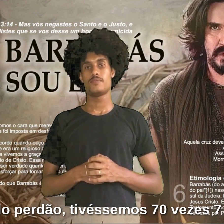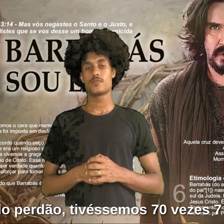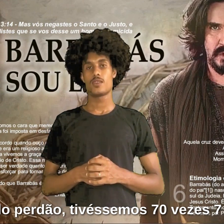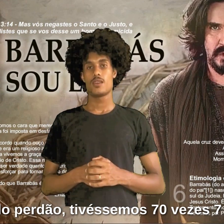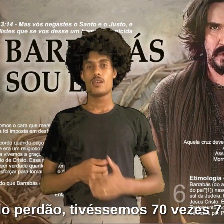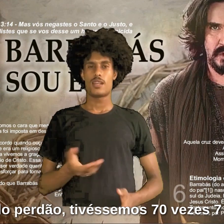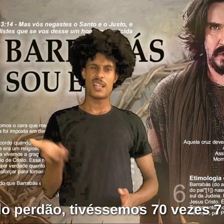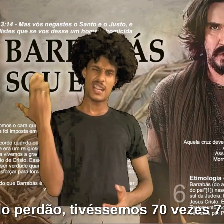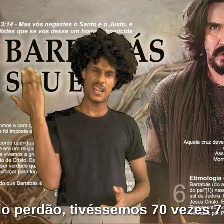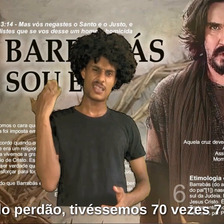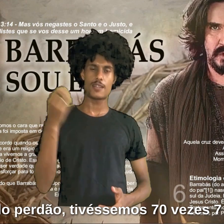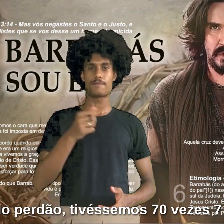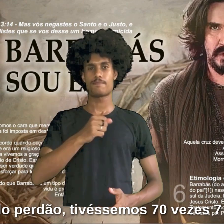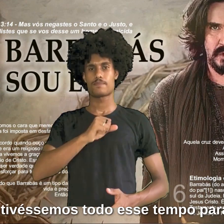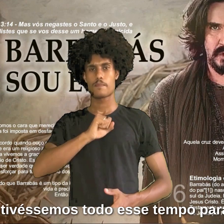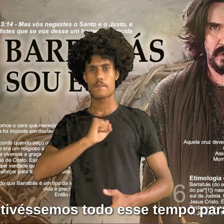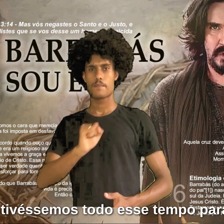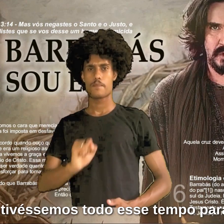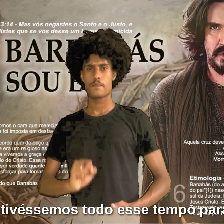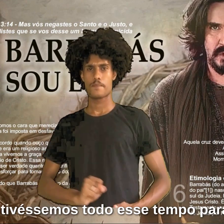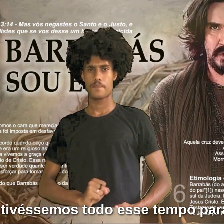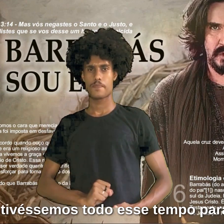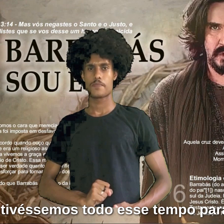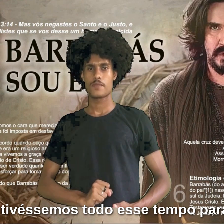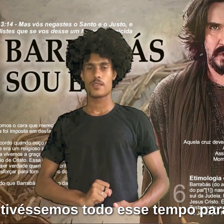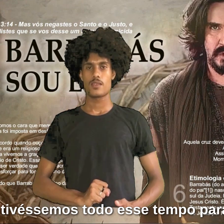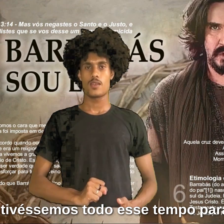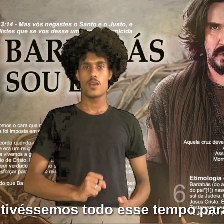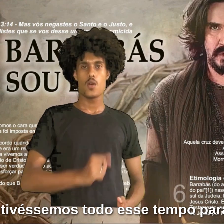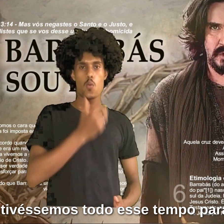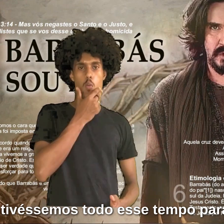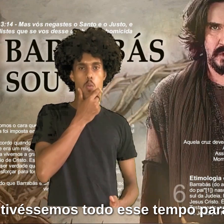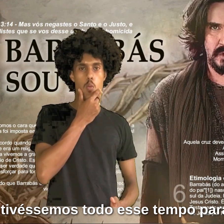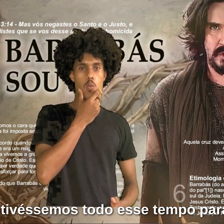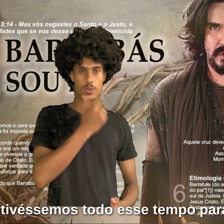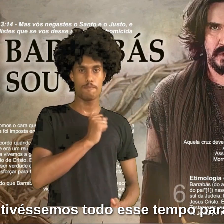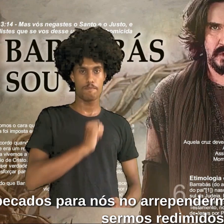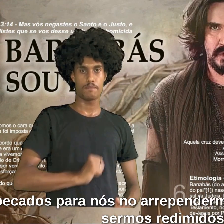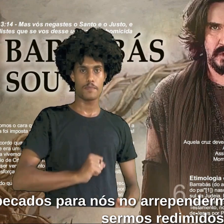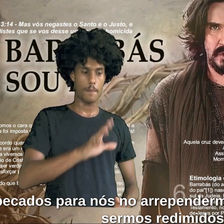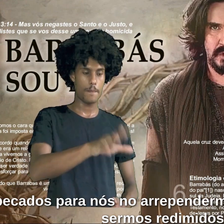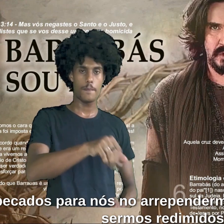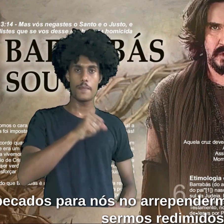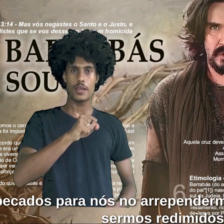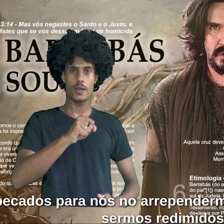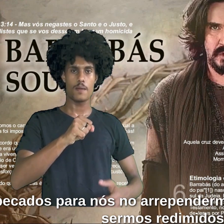tivéssemos no 70 vezes 7, a última semana de Daniel, tivéssemos todo esse tempo para nos redimir dos nossos pecados, para nos